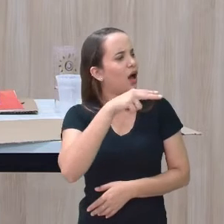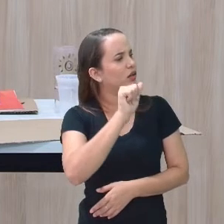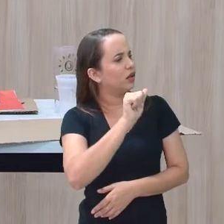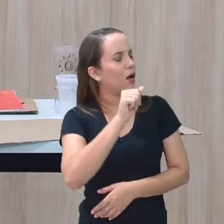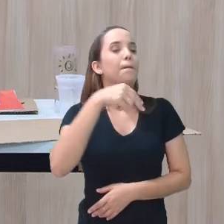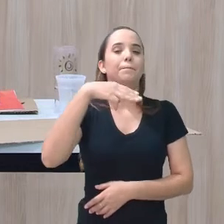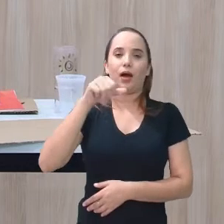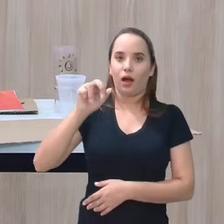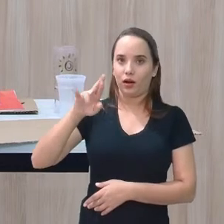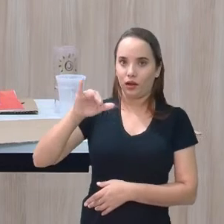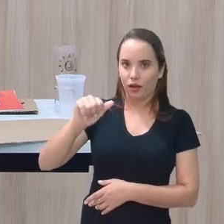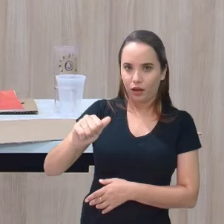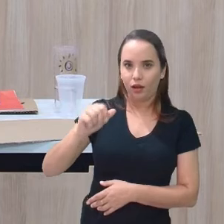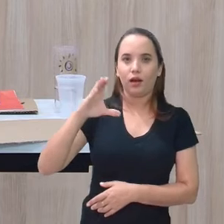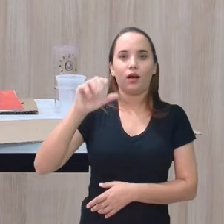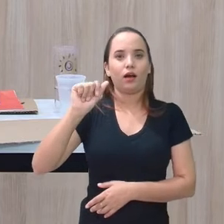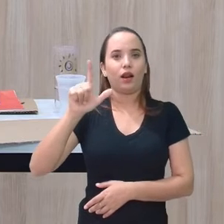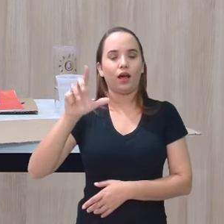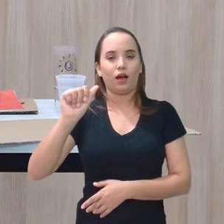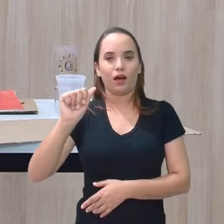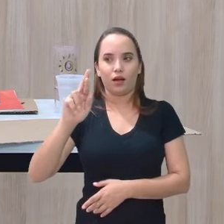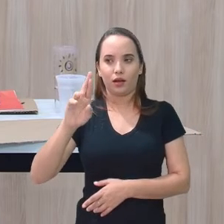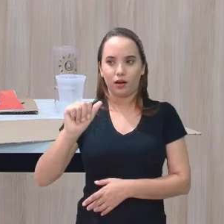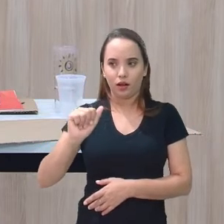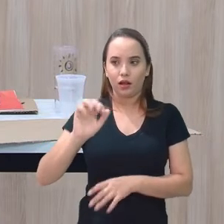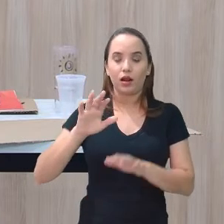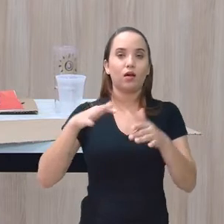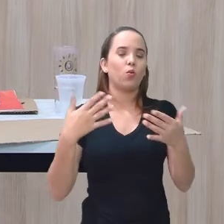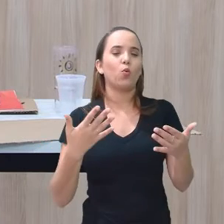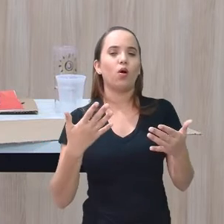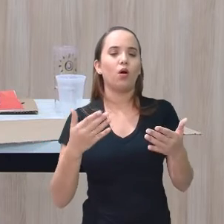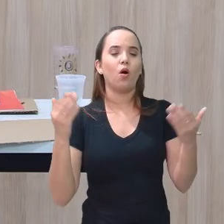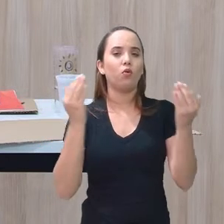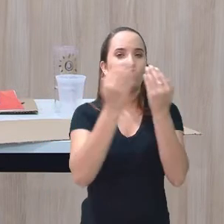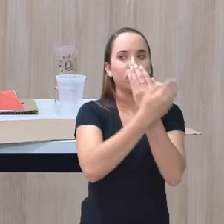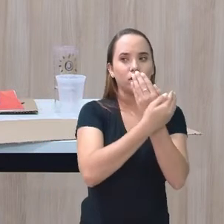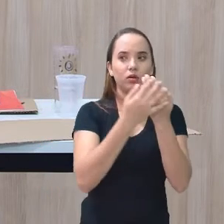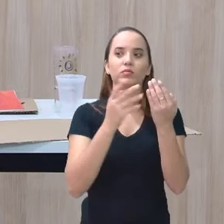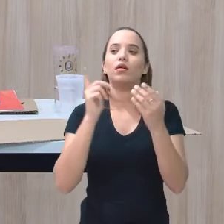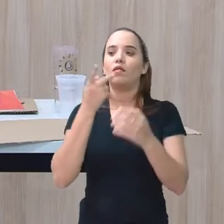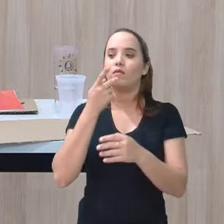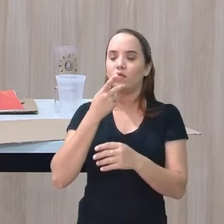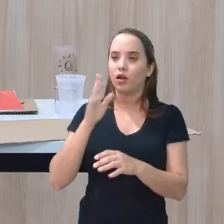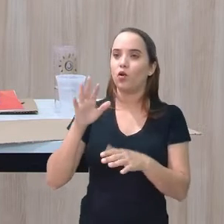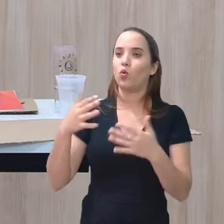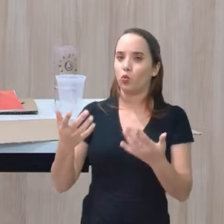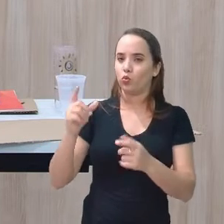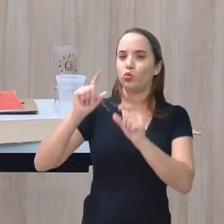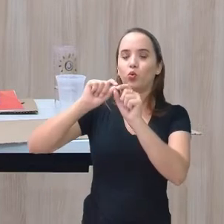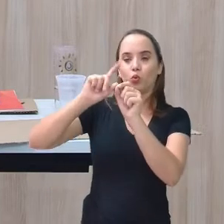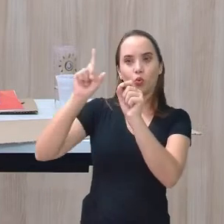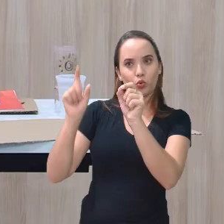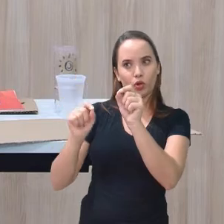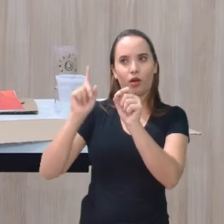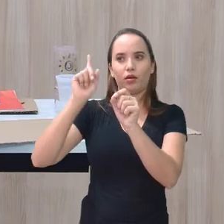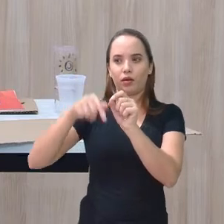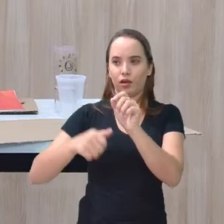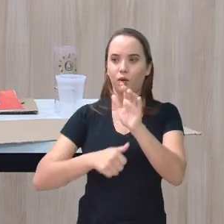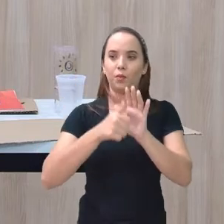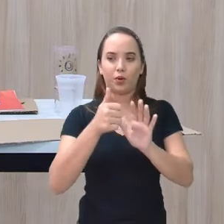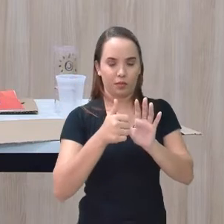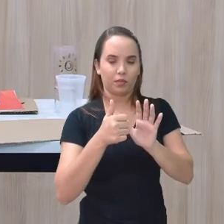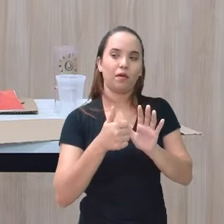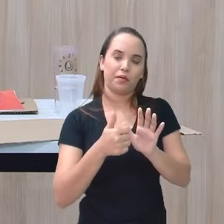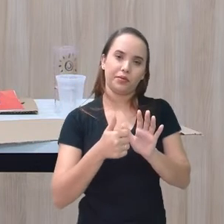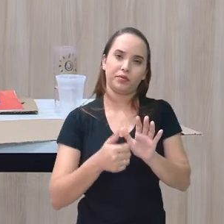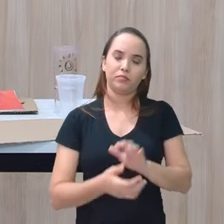Maria Clara, ela disse que era qual eclipse, Cláudia? Lunar. Lunar, não é? Ela colocou... o primeiro que ela só respondeu